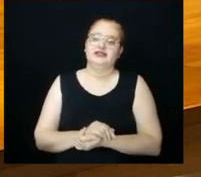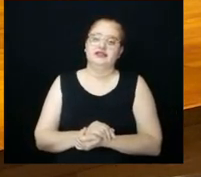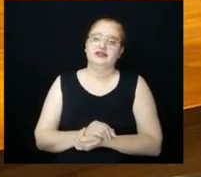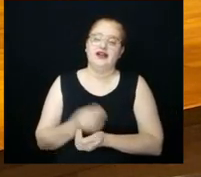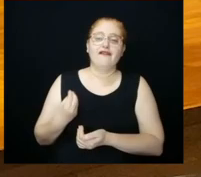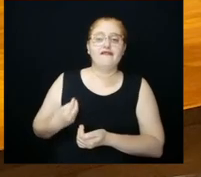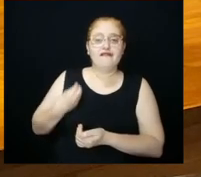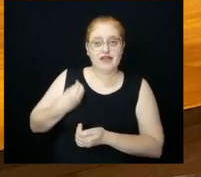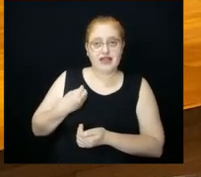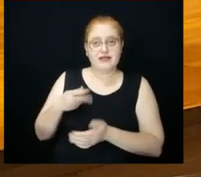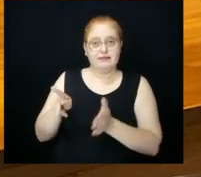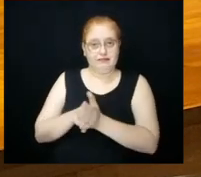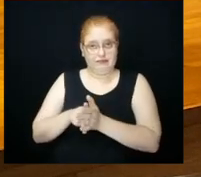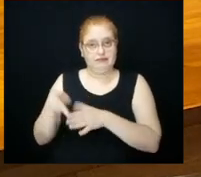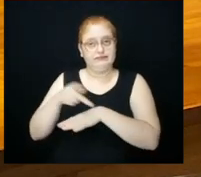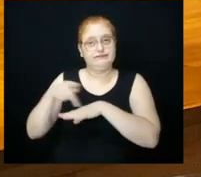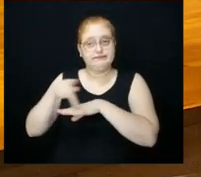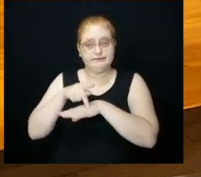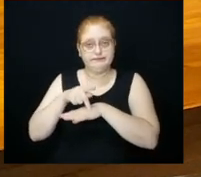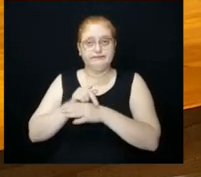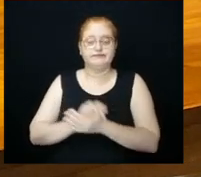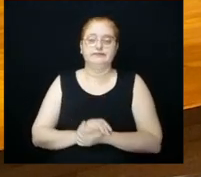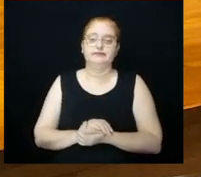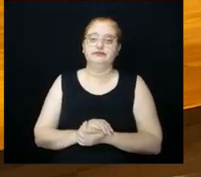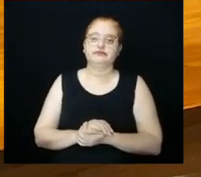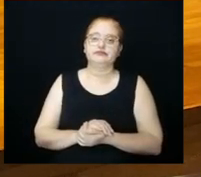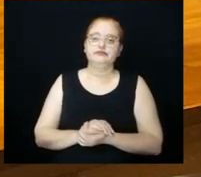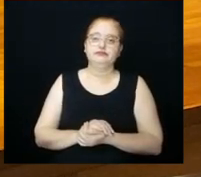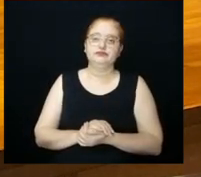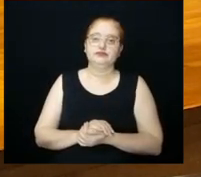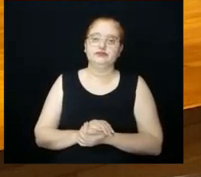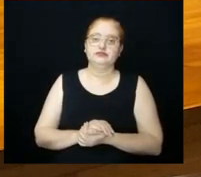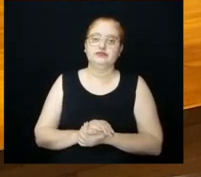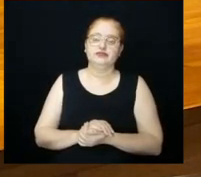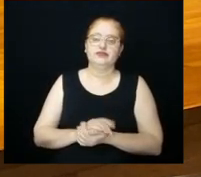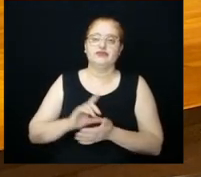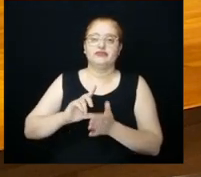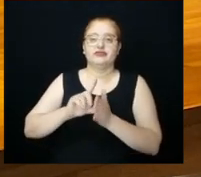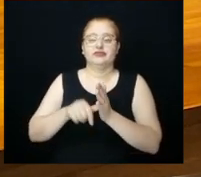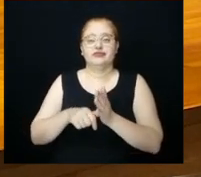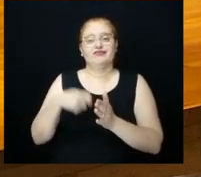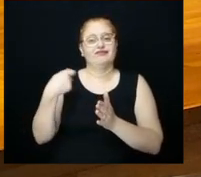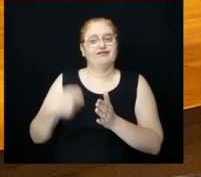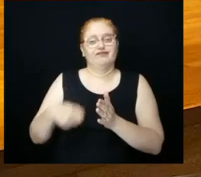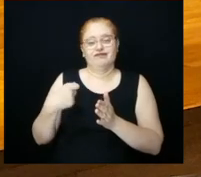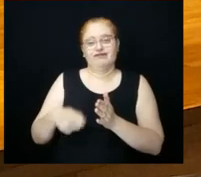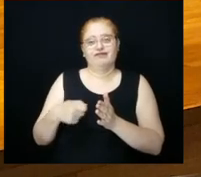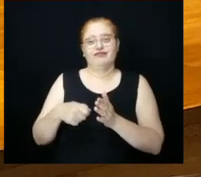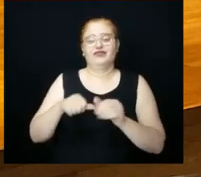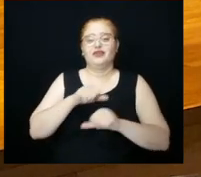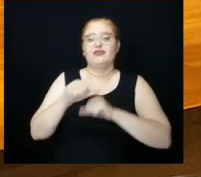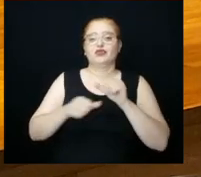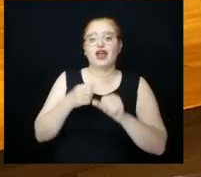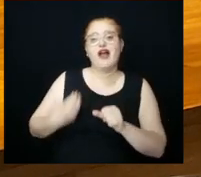uma vida no seu país e que acabam tendo que sucumbir a um outro tipo de vida no caso aqui,